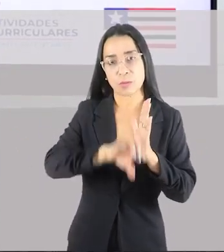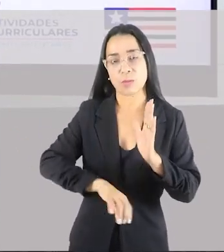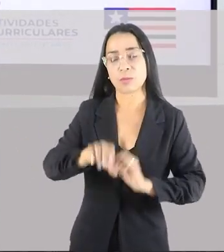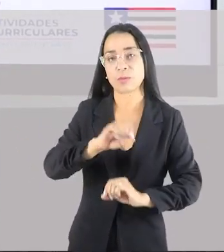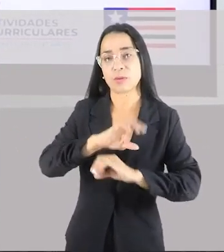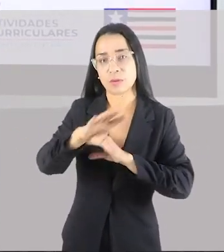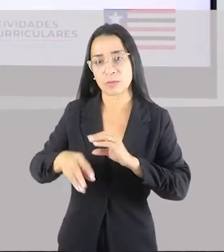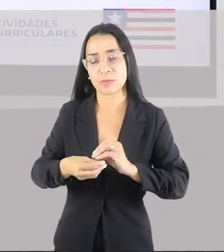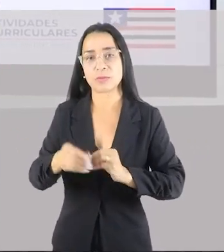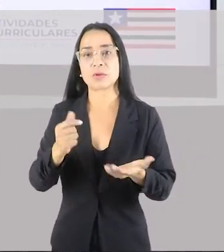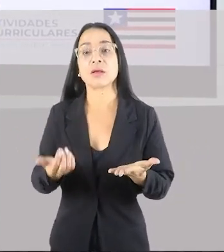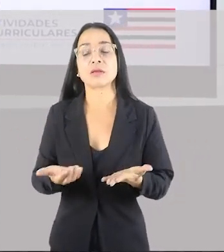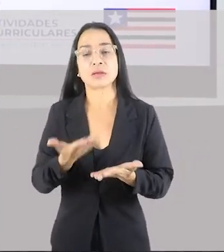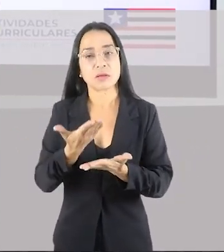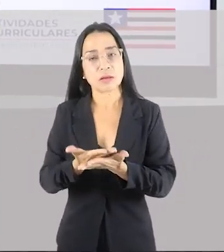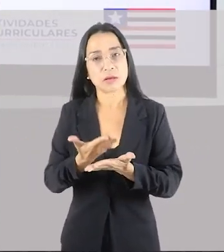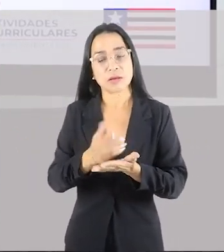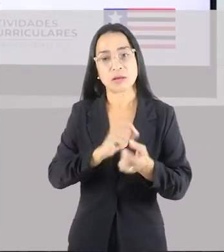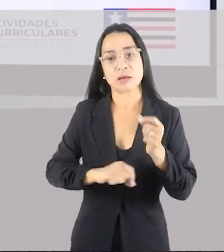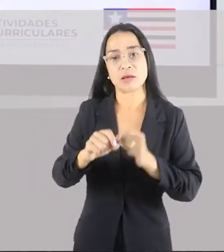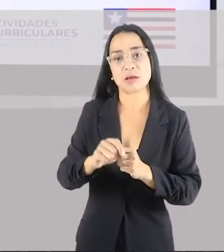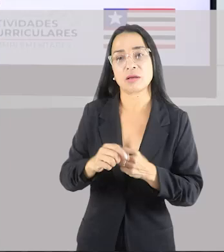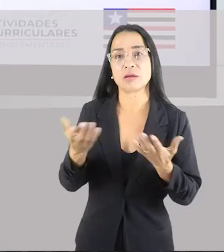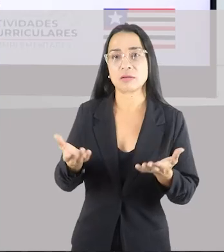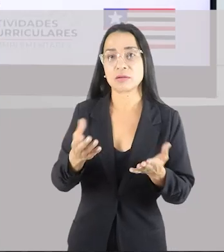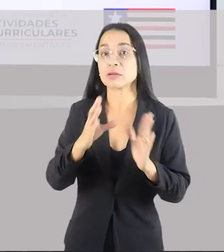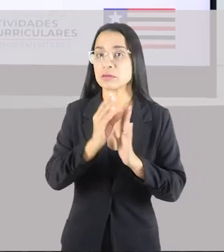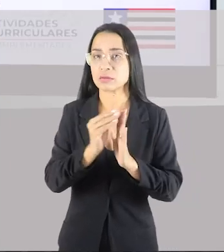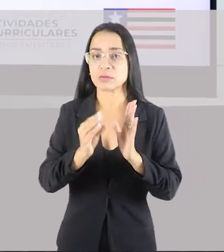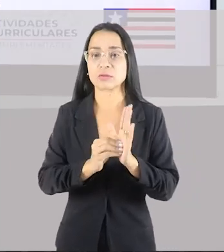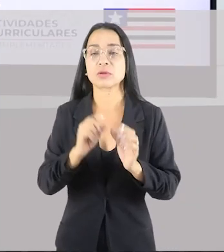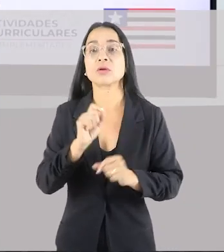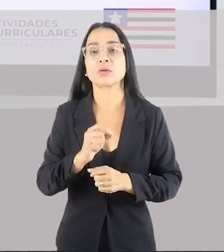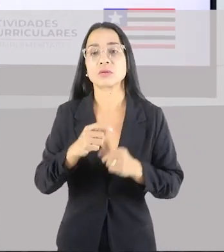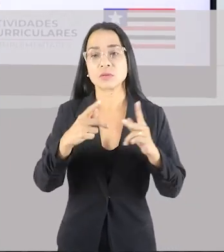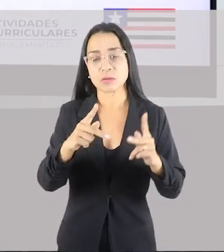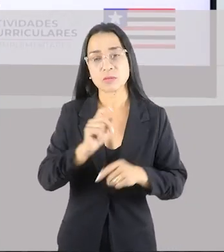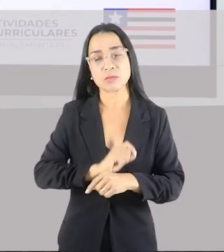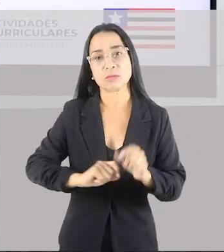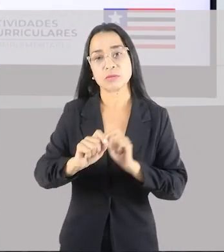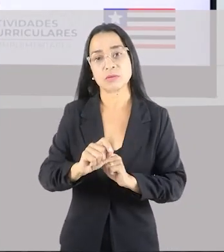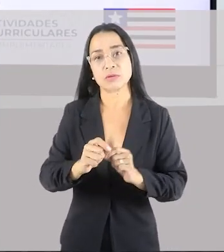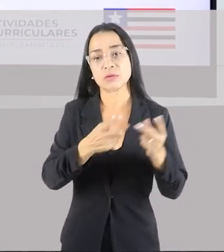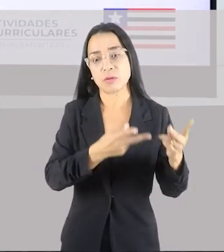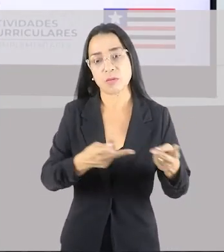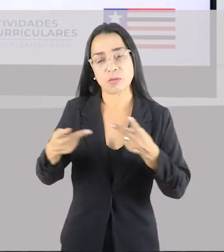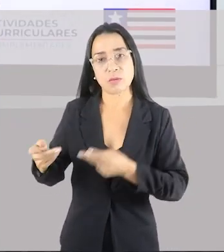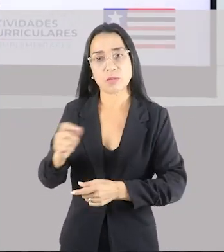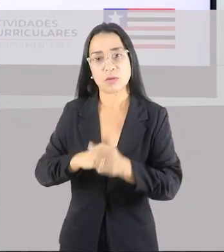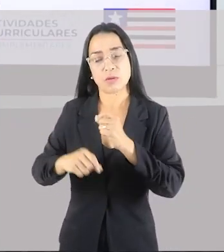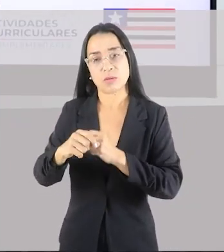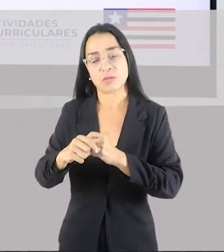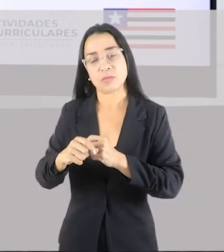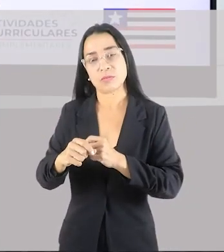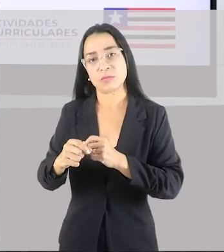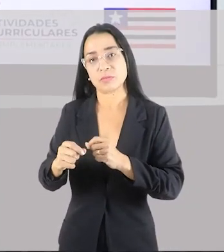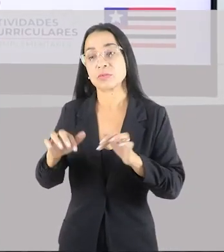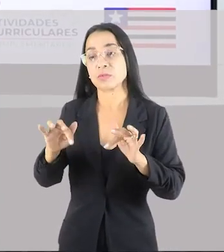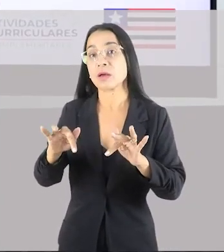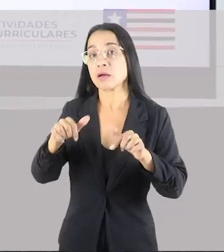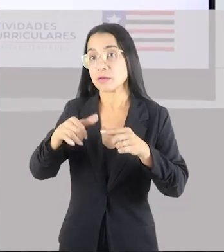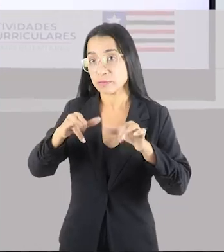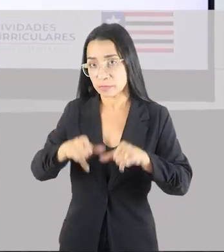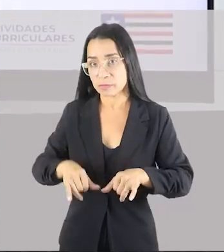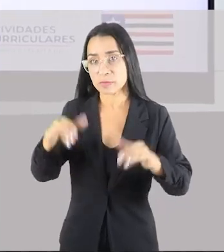complementares, para mais uma aula aí cheia, rica em conteúdos, né, para vocês. Então eu já convido você a ficar aqui comigo até o fim